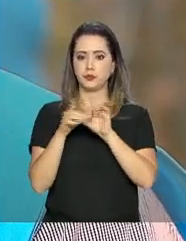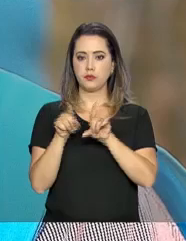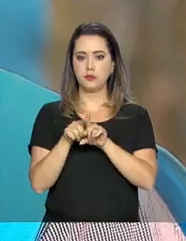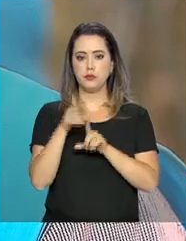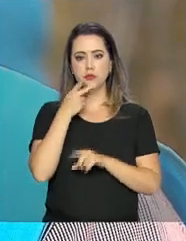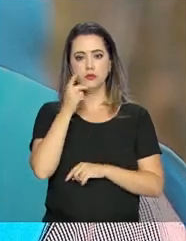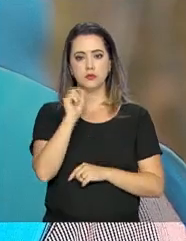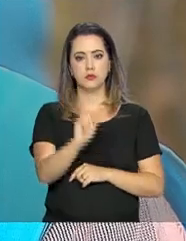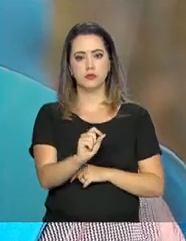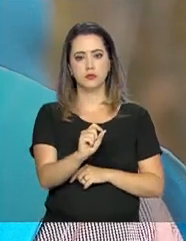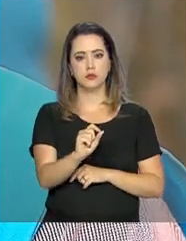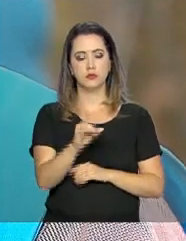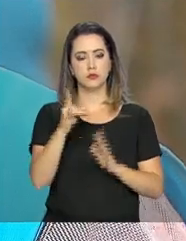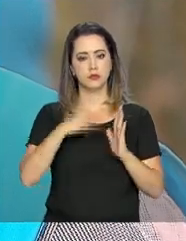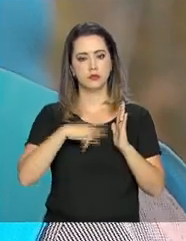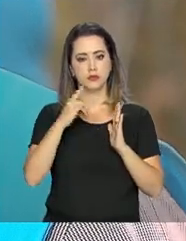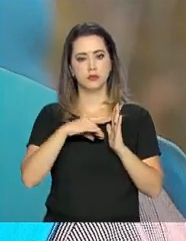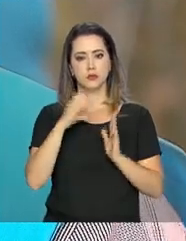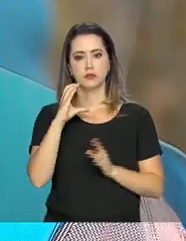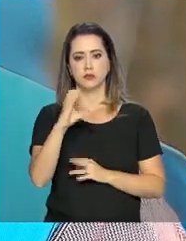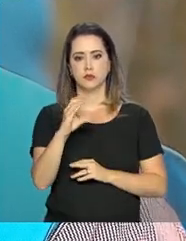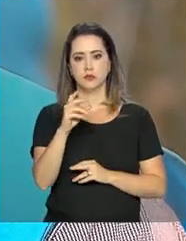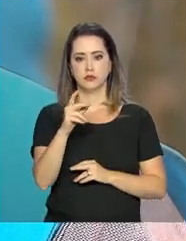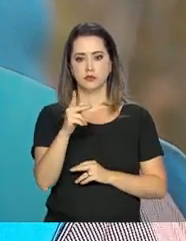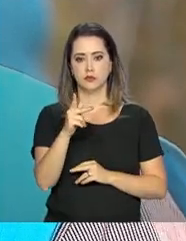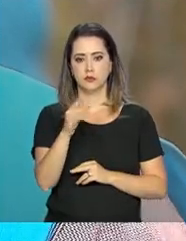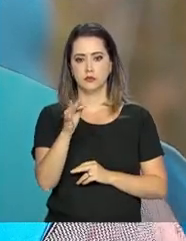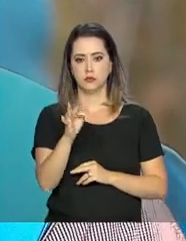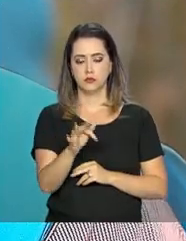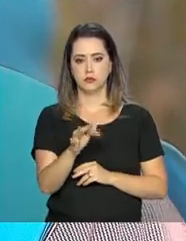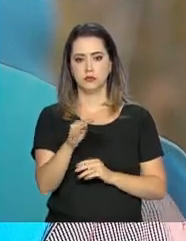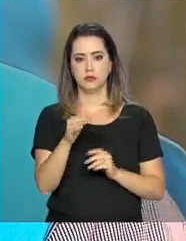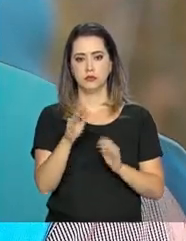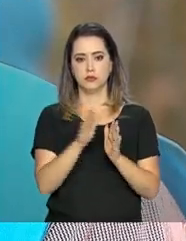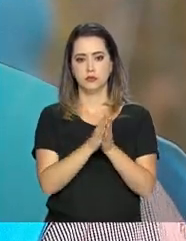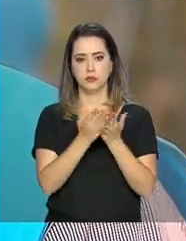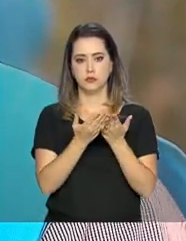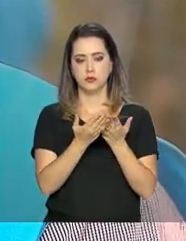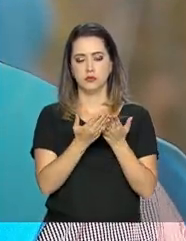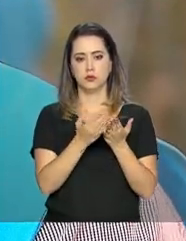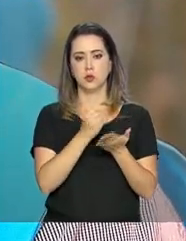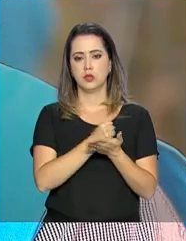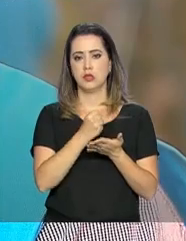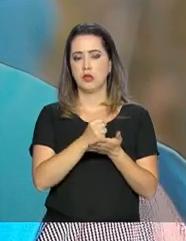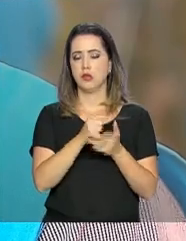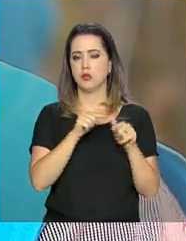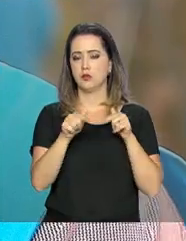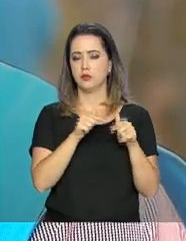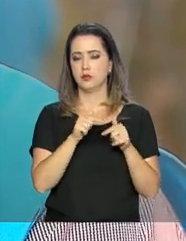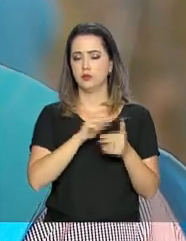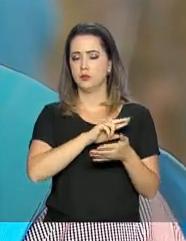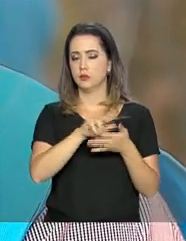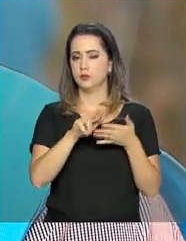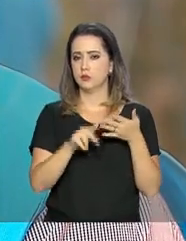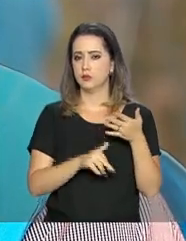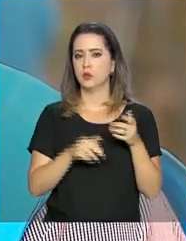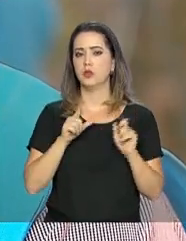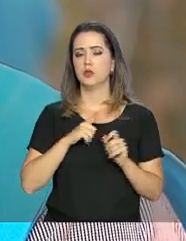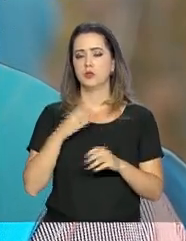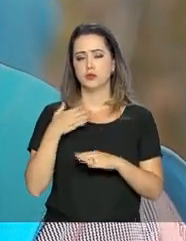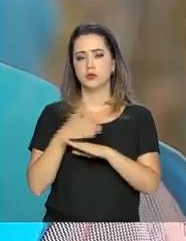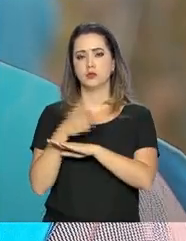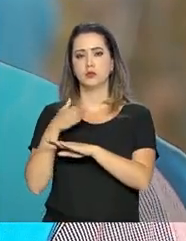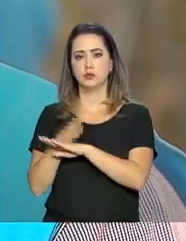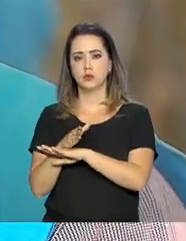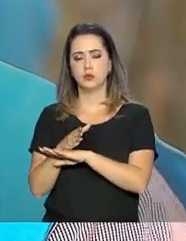eu tô falando de documentos cpf carteira de trabalho enfim existe então toda uma um acesso também aos serviços públicos